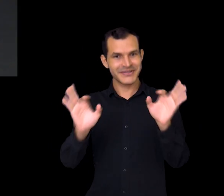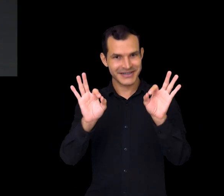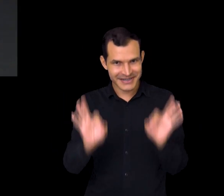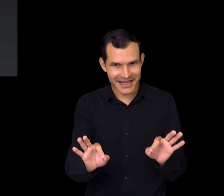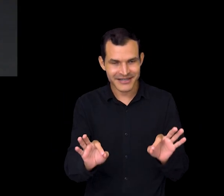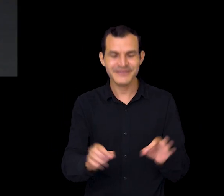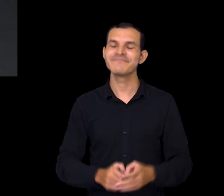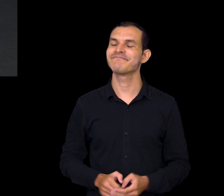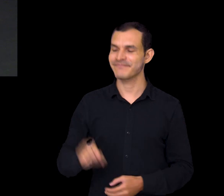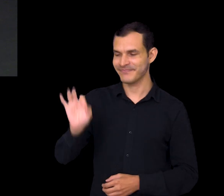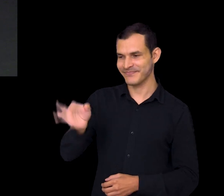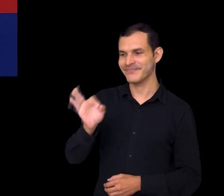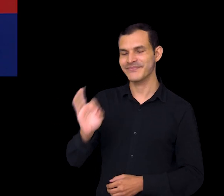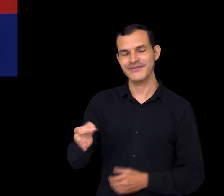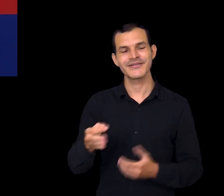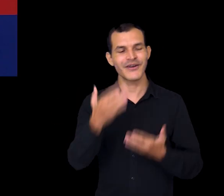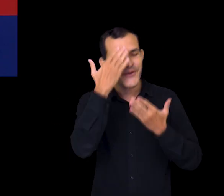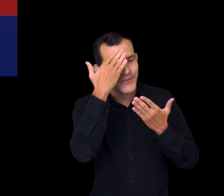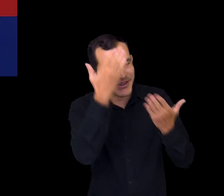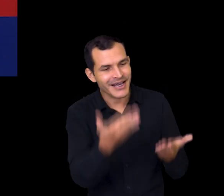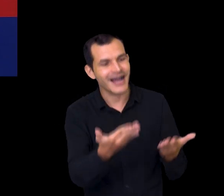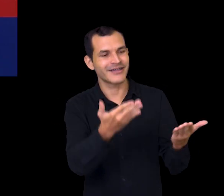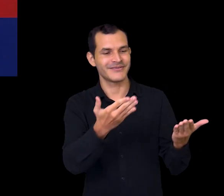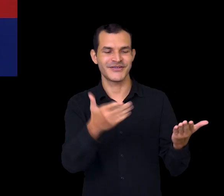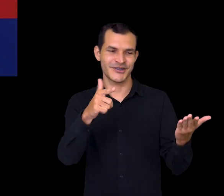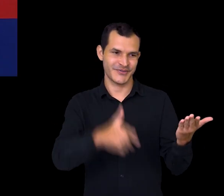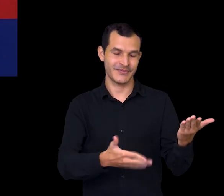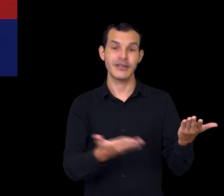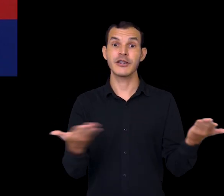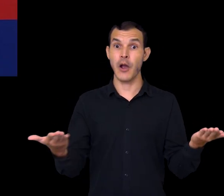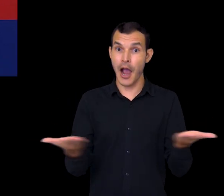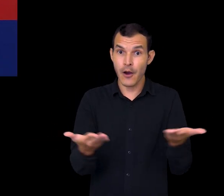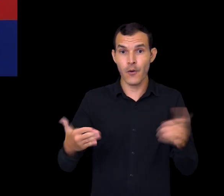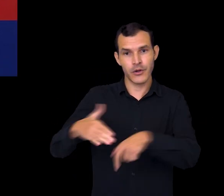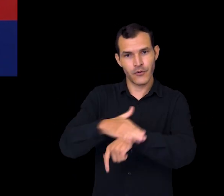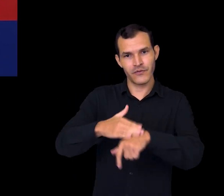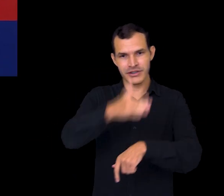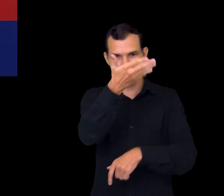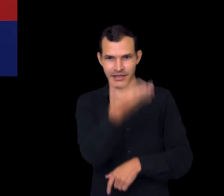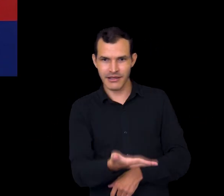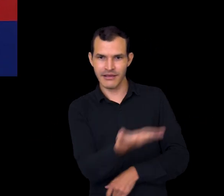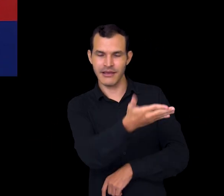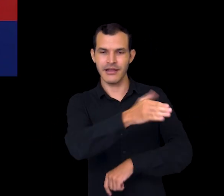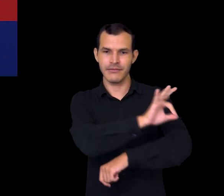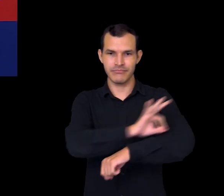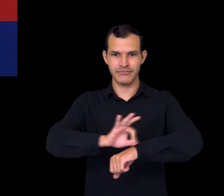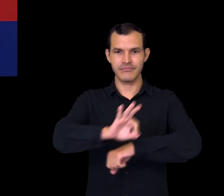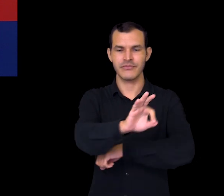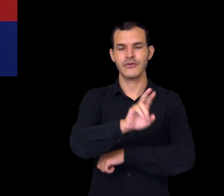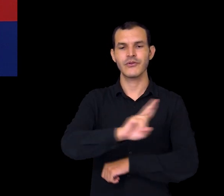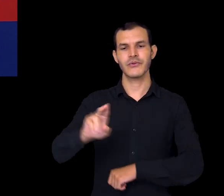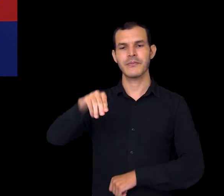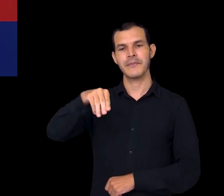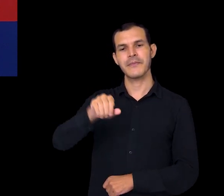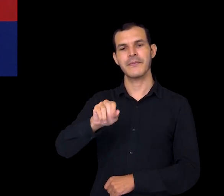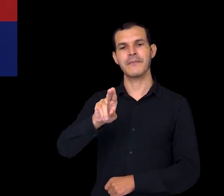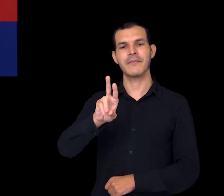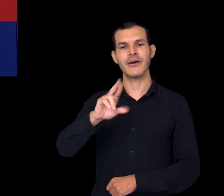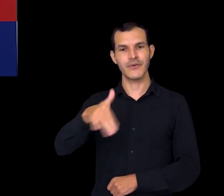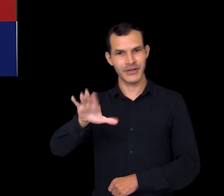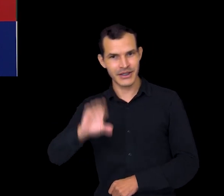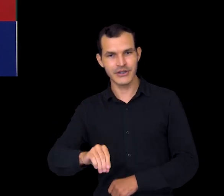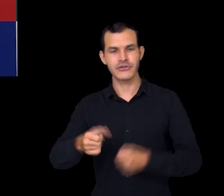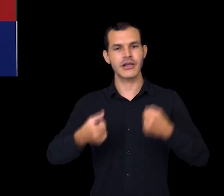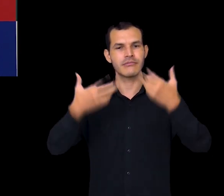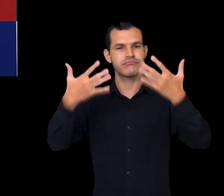vez, muito obrigado. Muito obrigado. Eu conversei aqui com o arquiteto Maurício Mata no Ponto de Vista, que contou um pouco da história do Palácio do